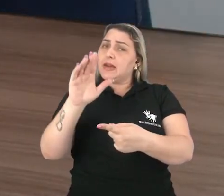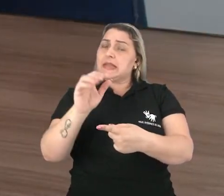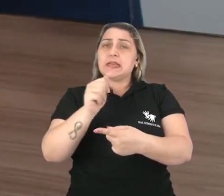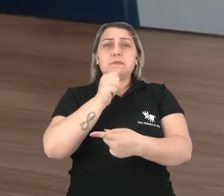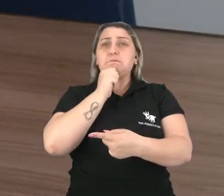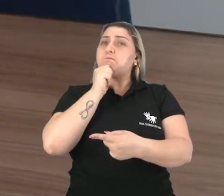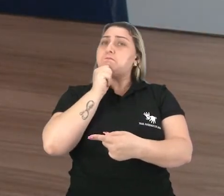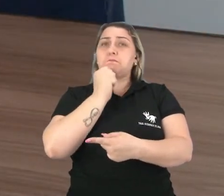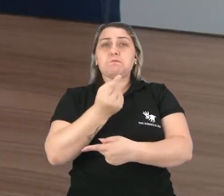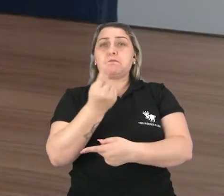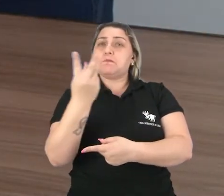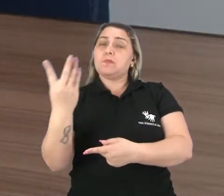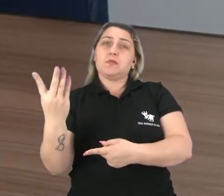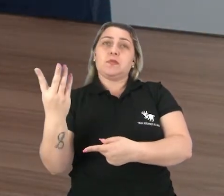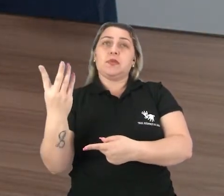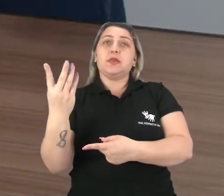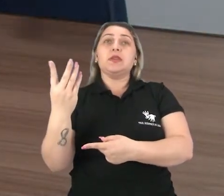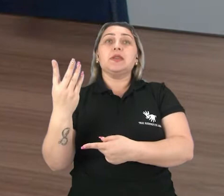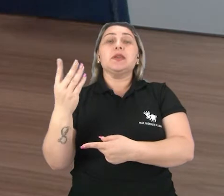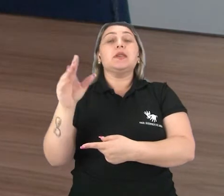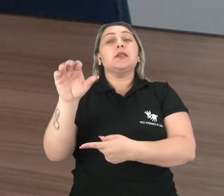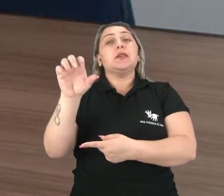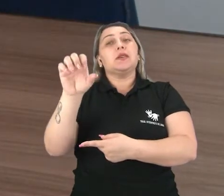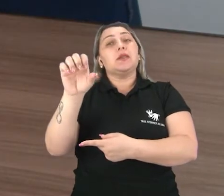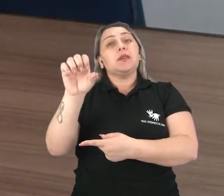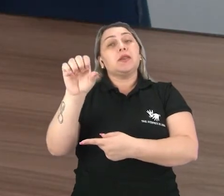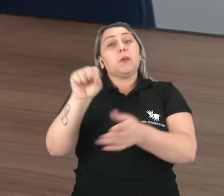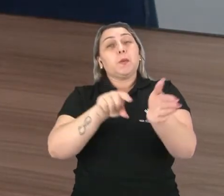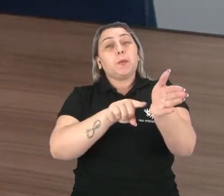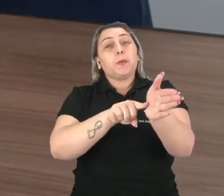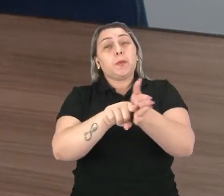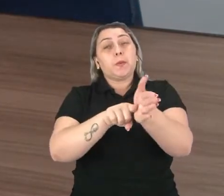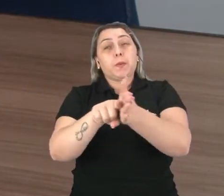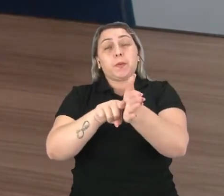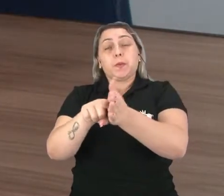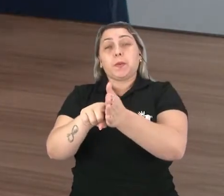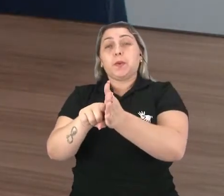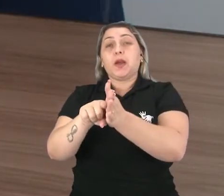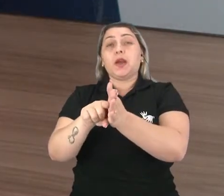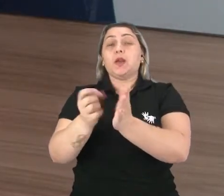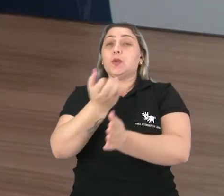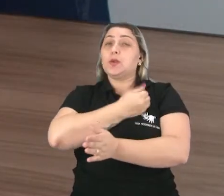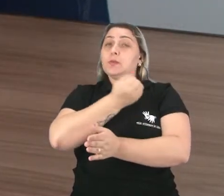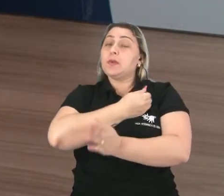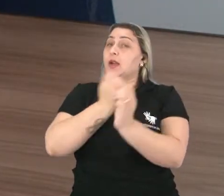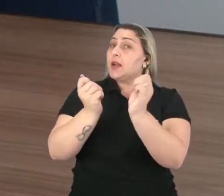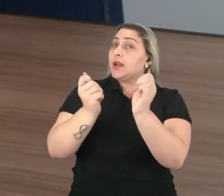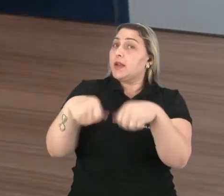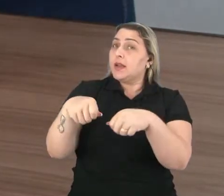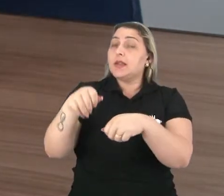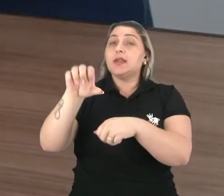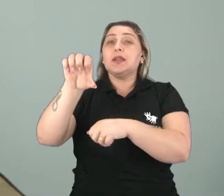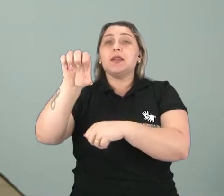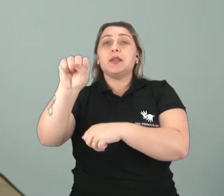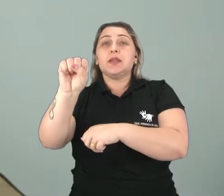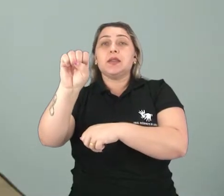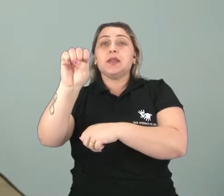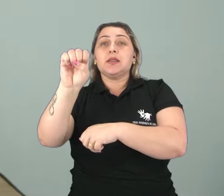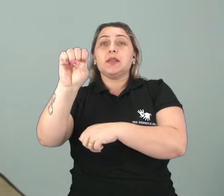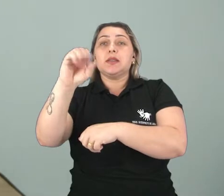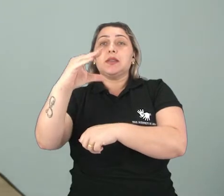contar? Isso se chama senso numérico. Senso numérico é a capacidade que nós temos de